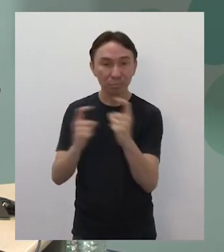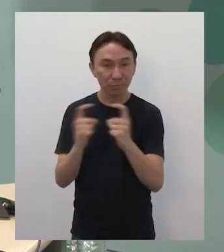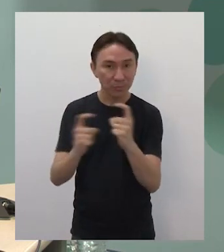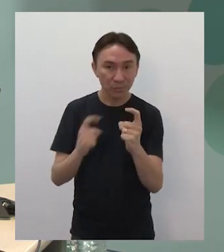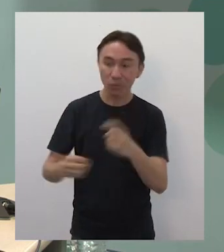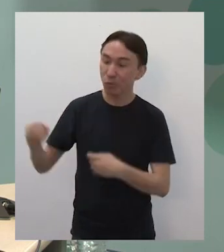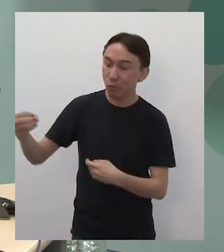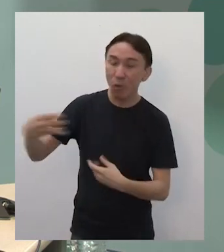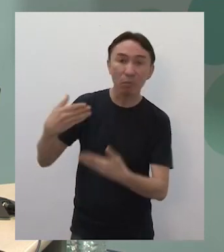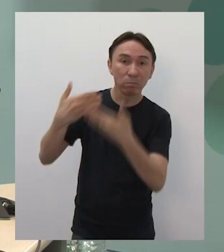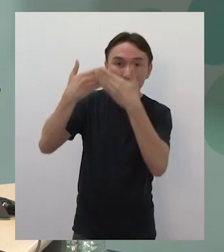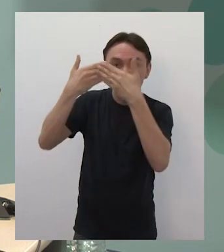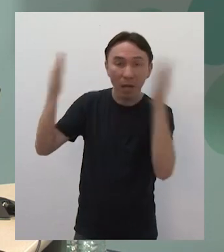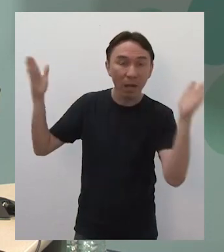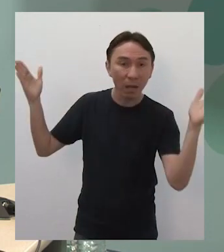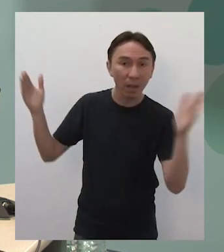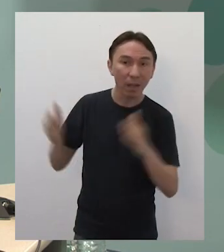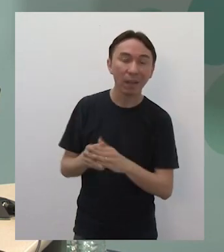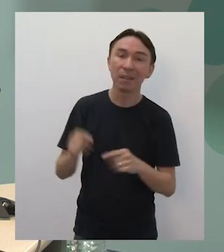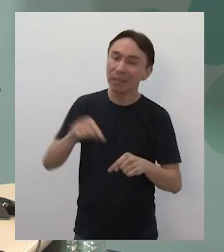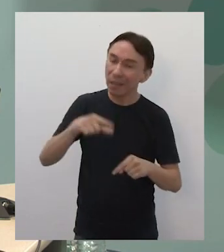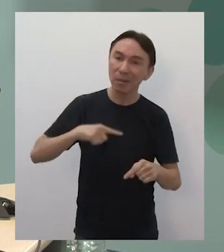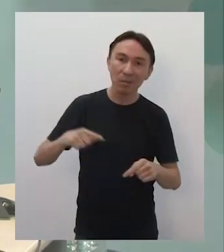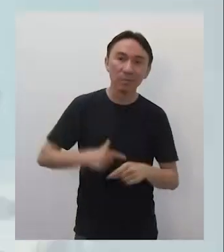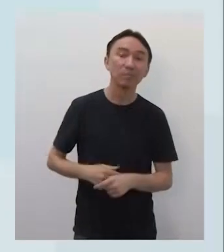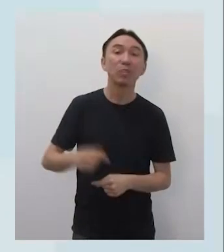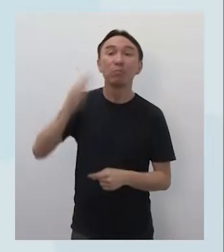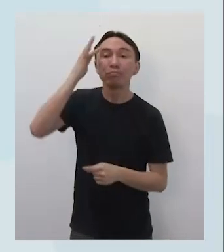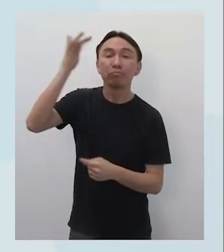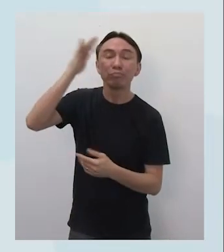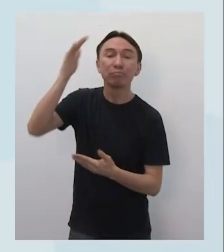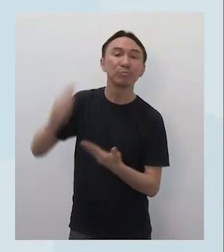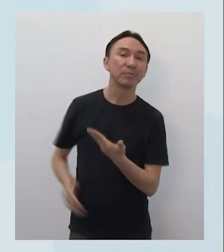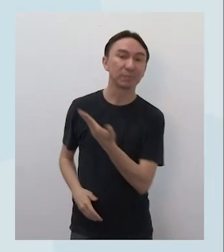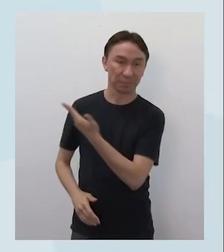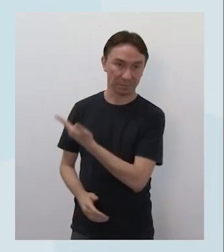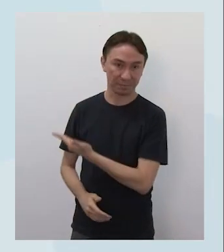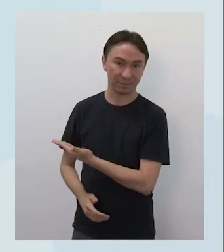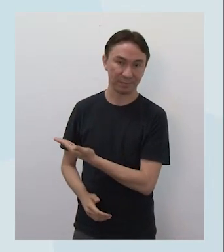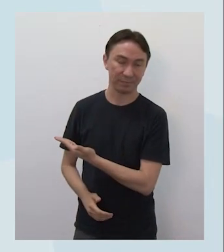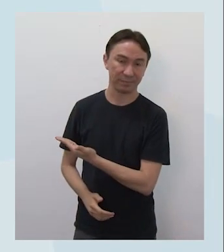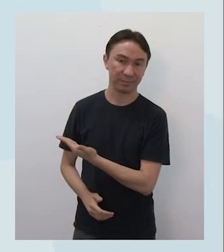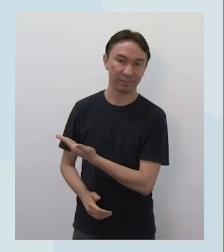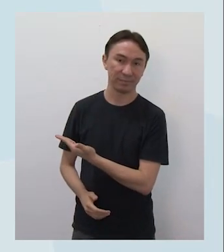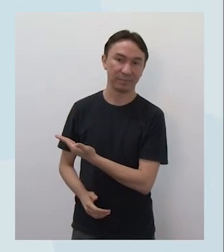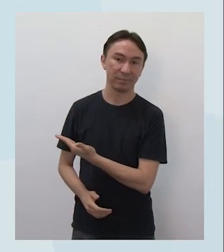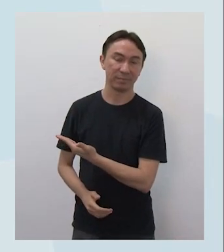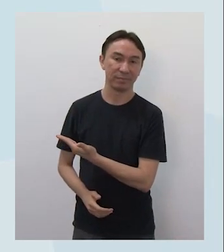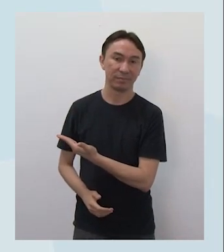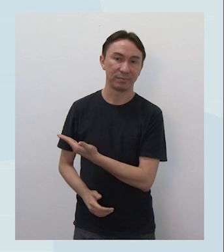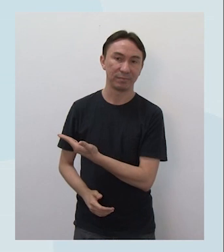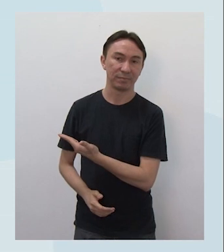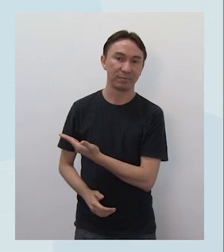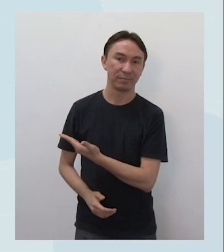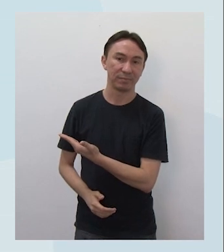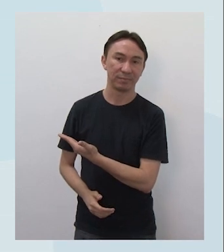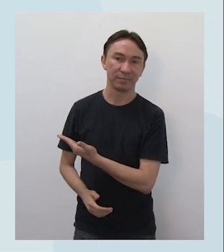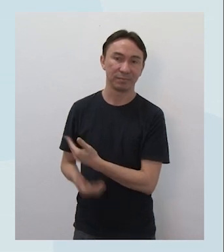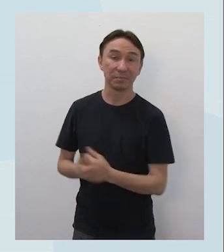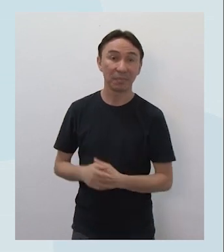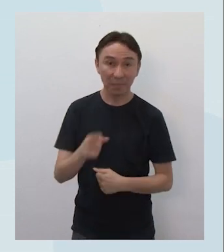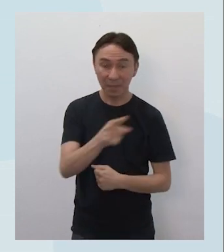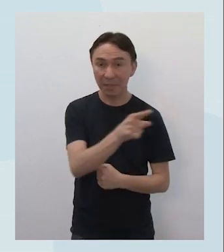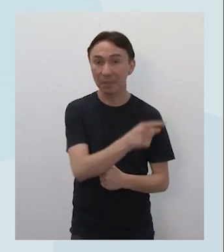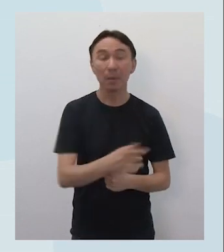abertura ao novo, né, a gente traz para vocês um pensamento do Buda que diz o seguinte: para inspirar, quando